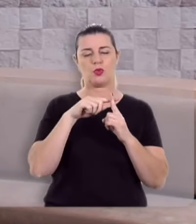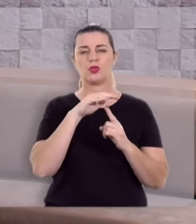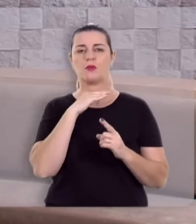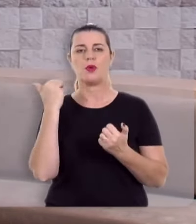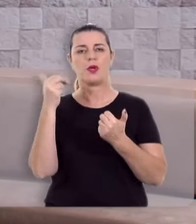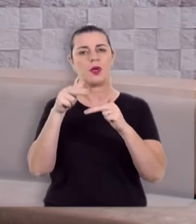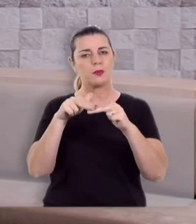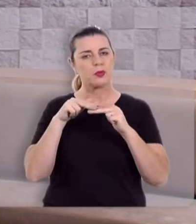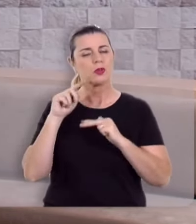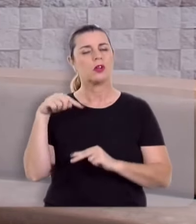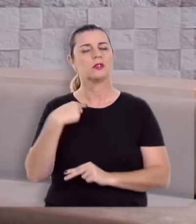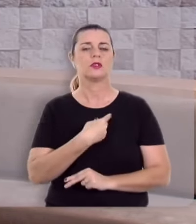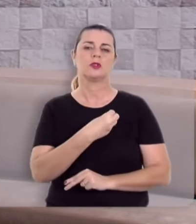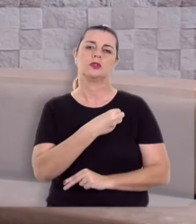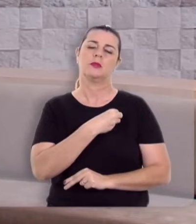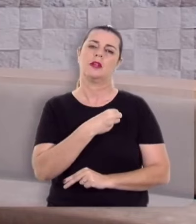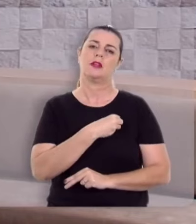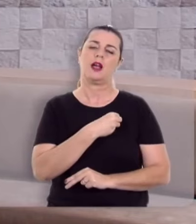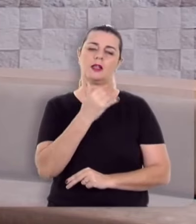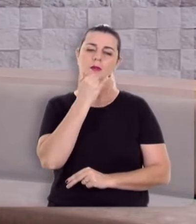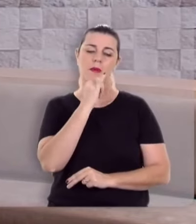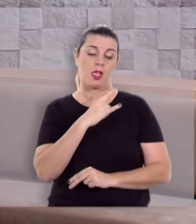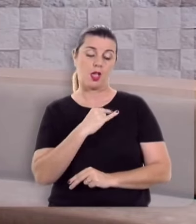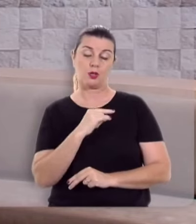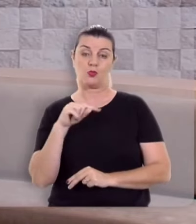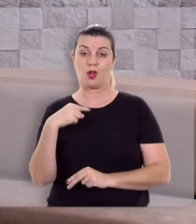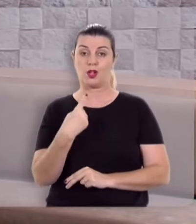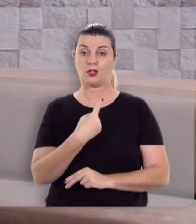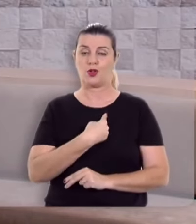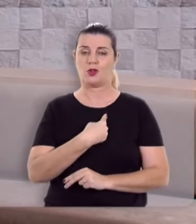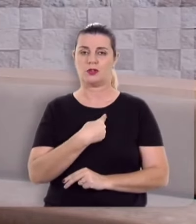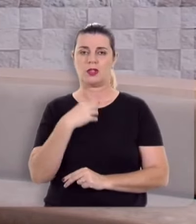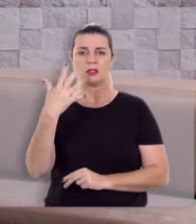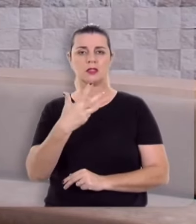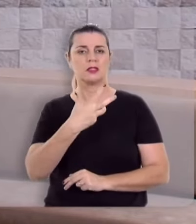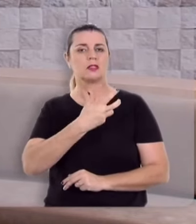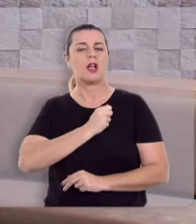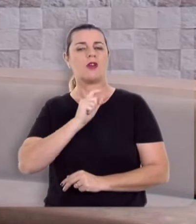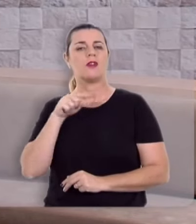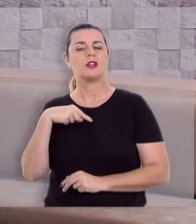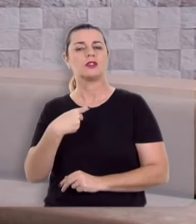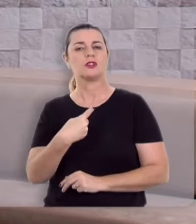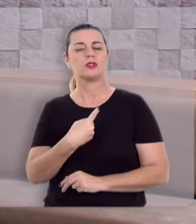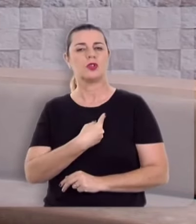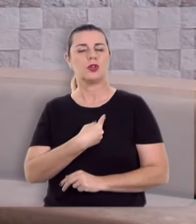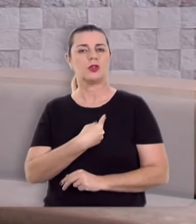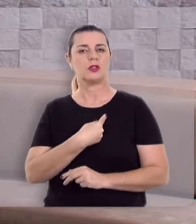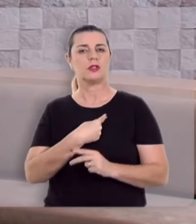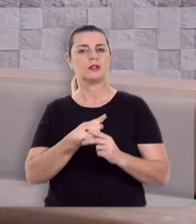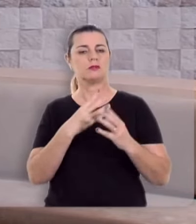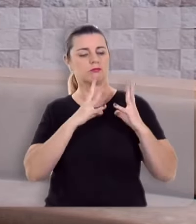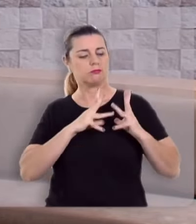pelos nossos pecados para nos perdoar, para nos redimir, para nos salvar, para nos dar a vida